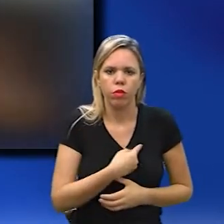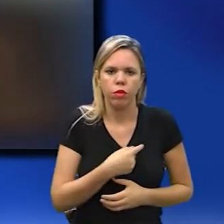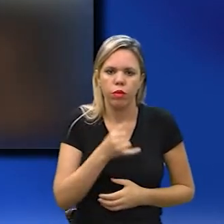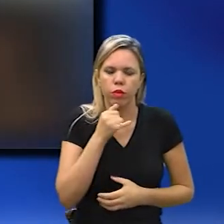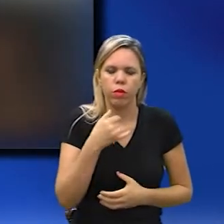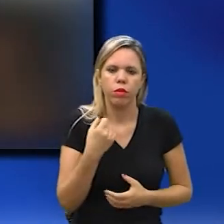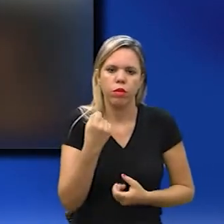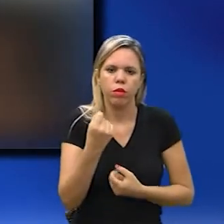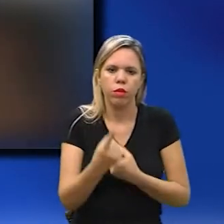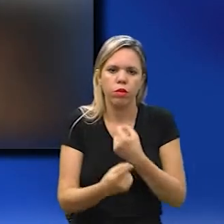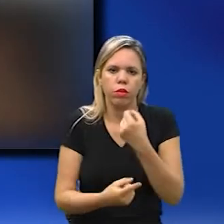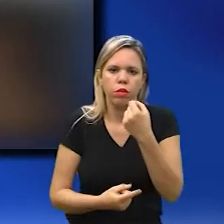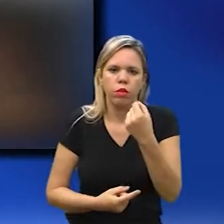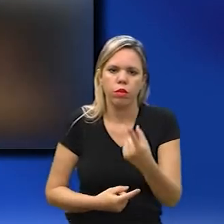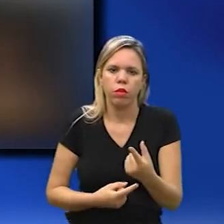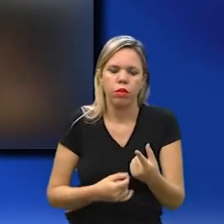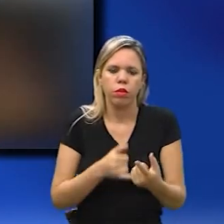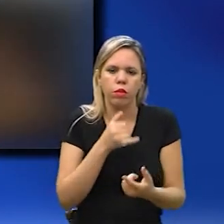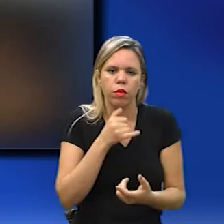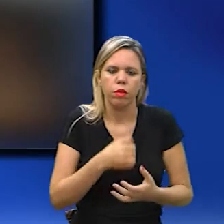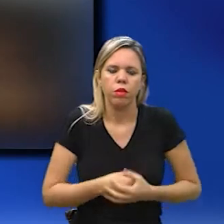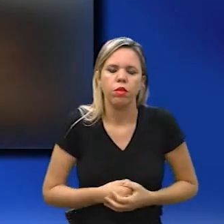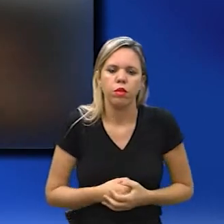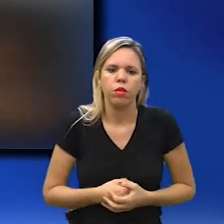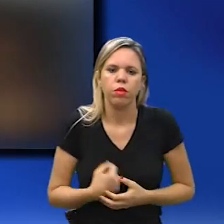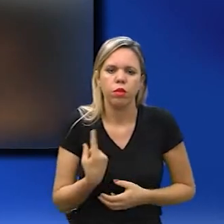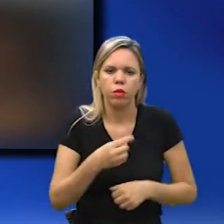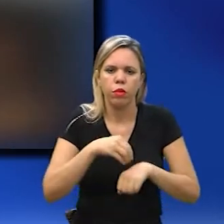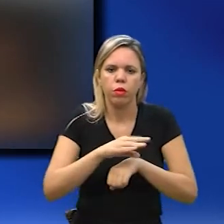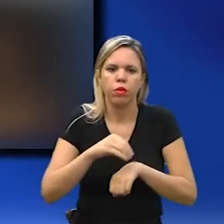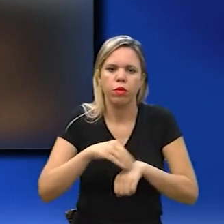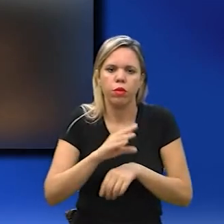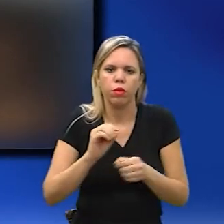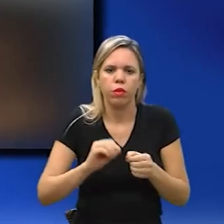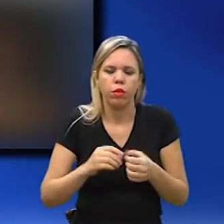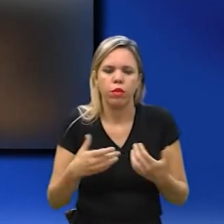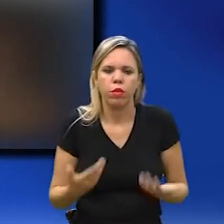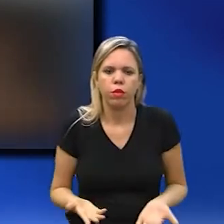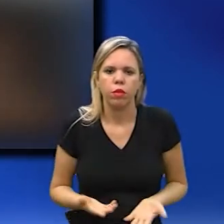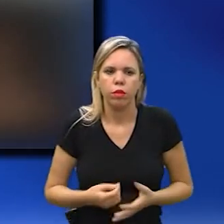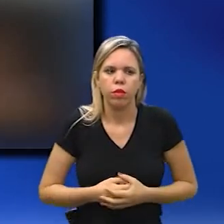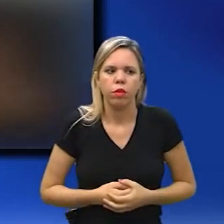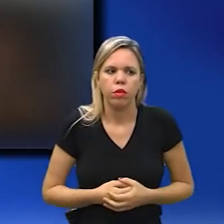nós pontuamos alguns pontos que nos levaram a fazer